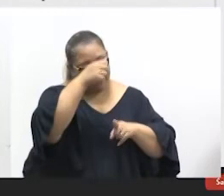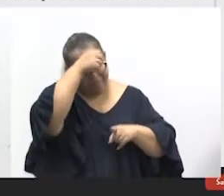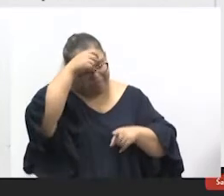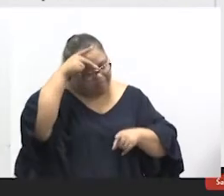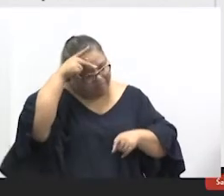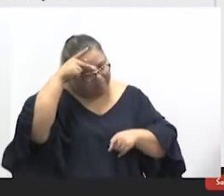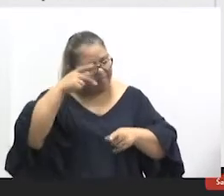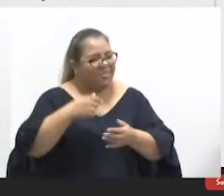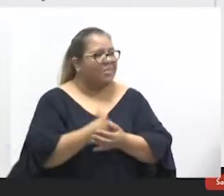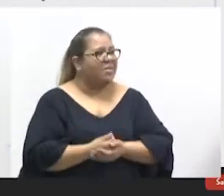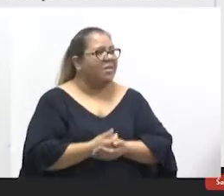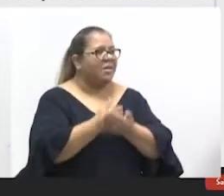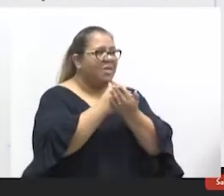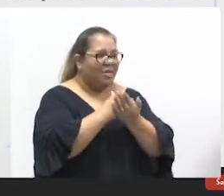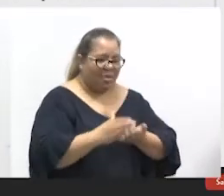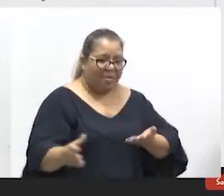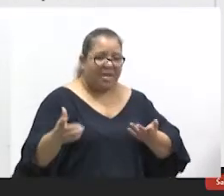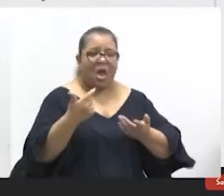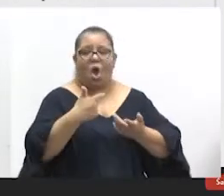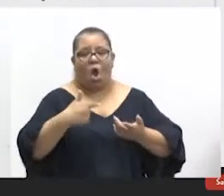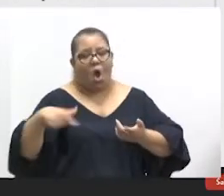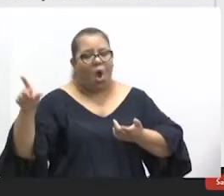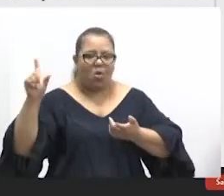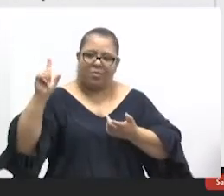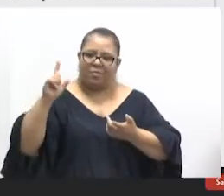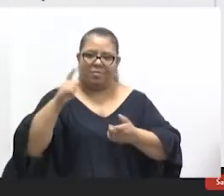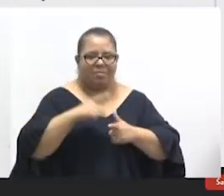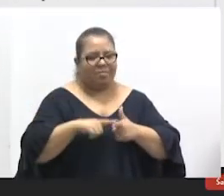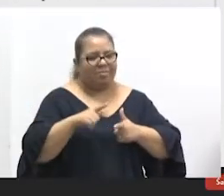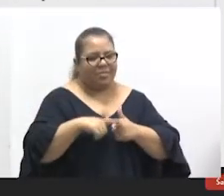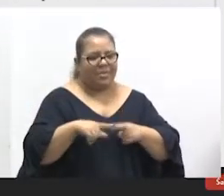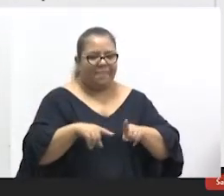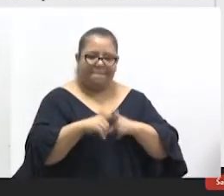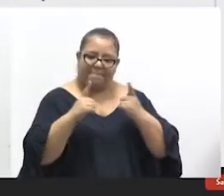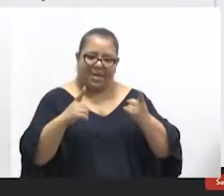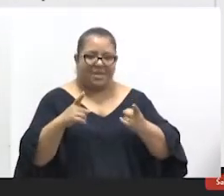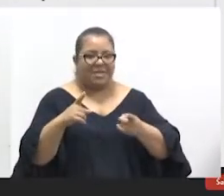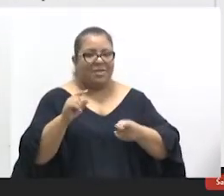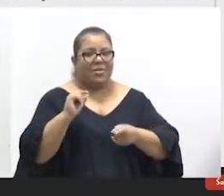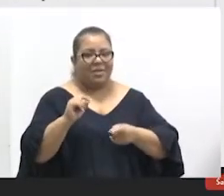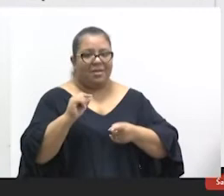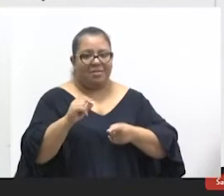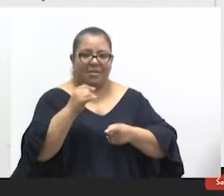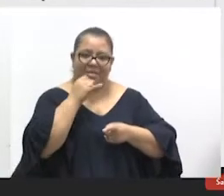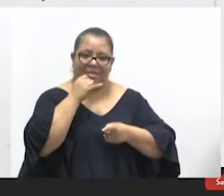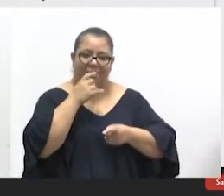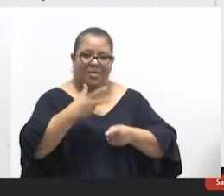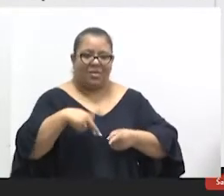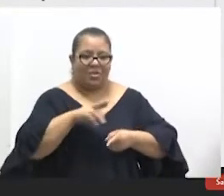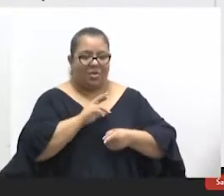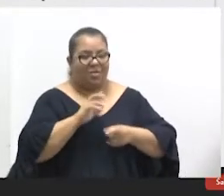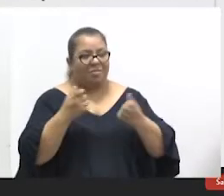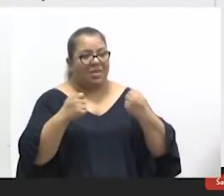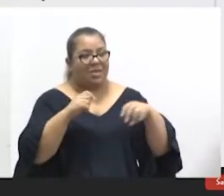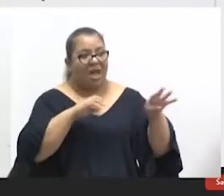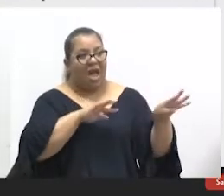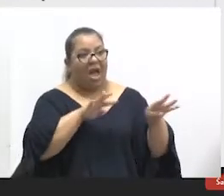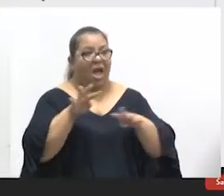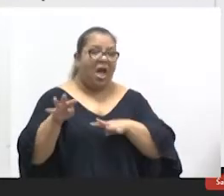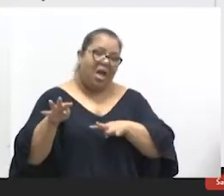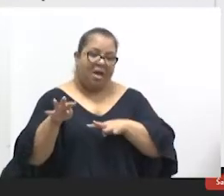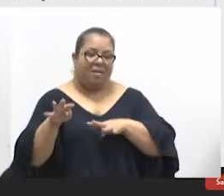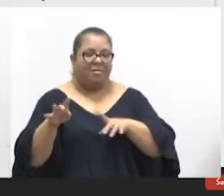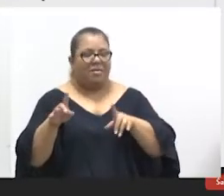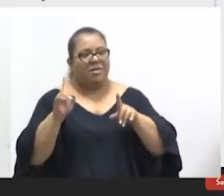de Saúde. A partir daí vieram outras regulamentações, mas no sentido de que temos que olhar, né, é